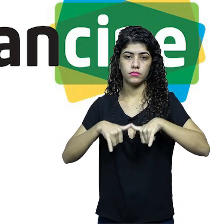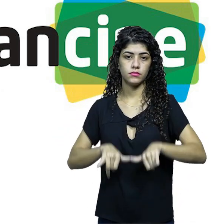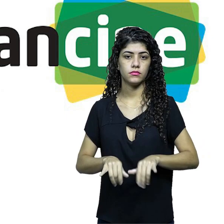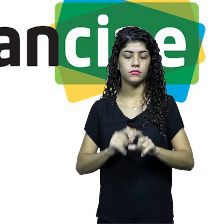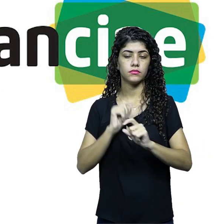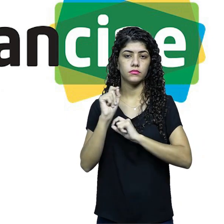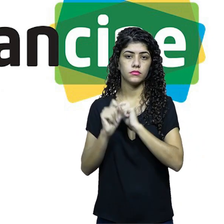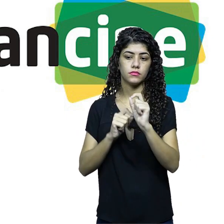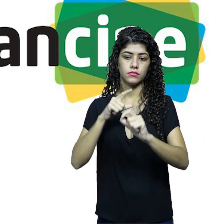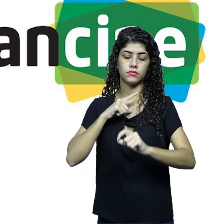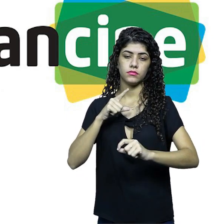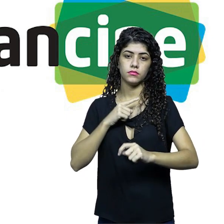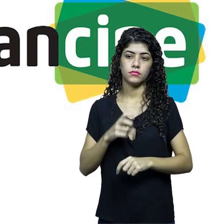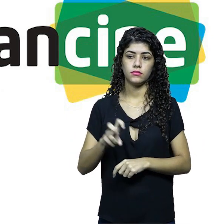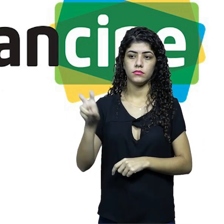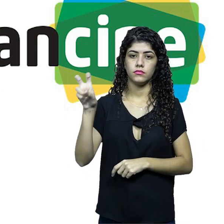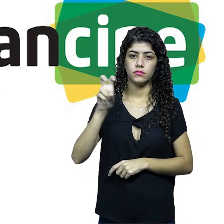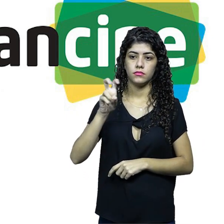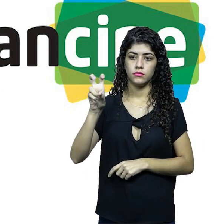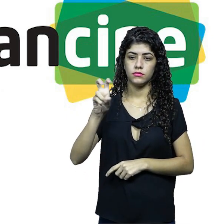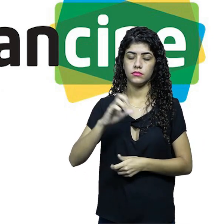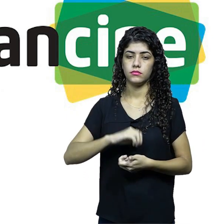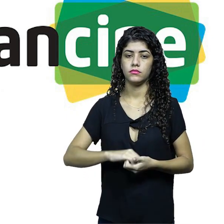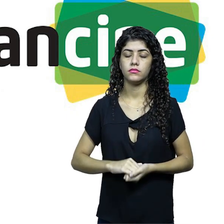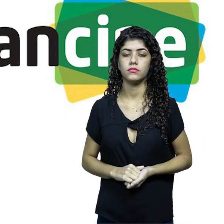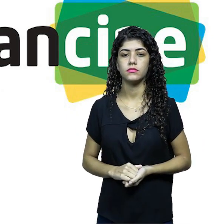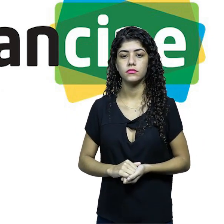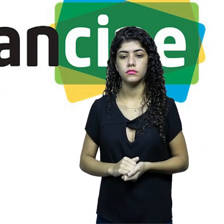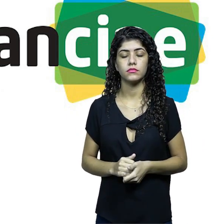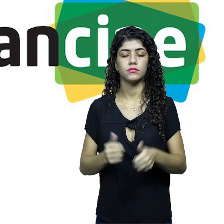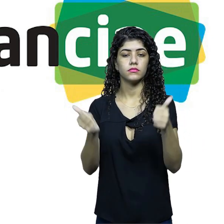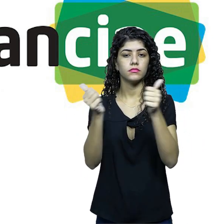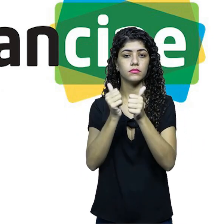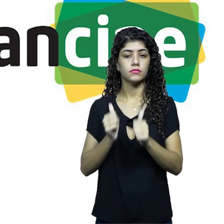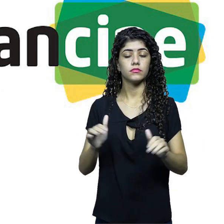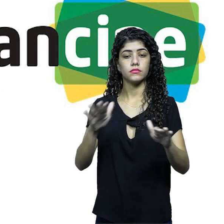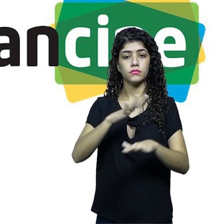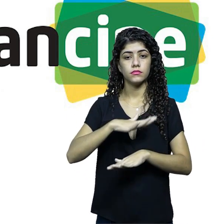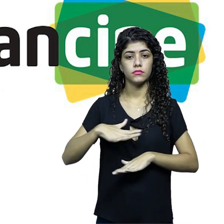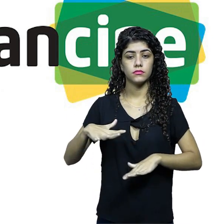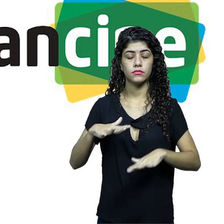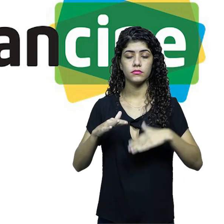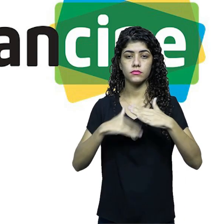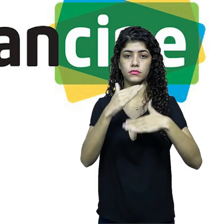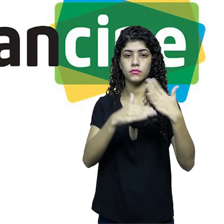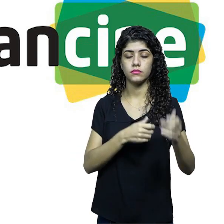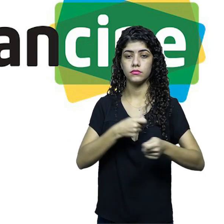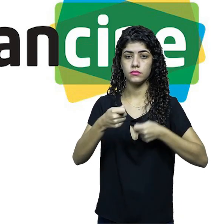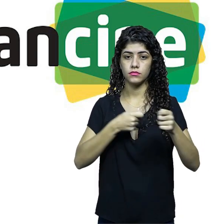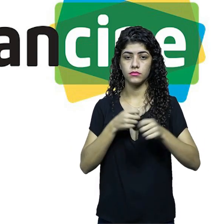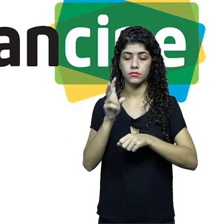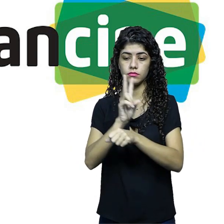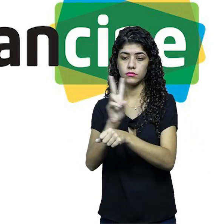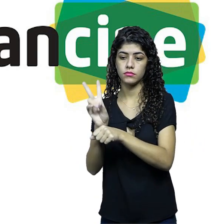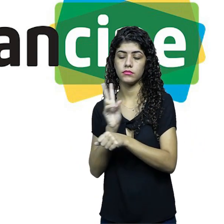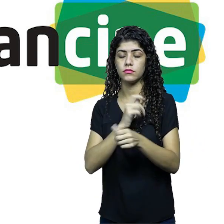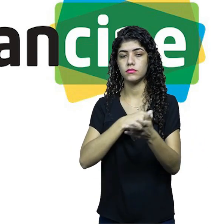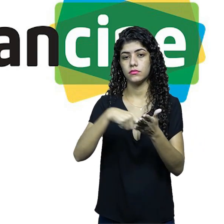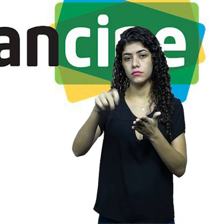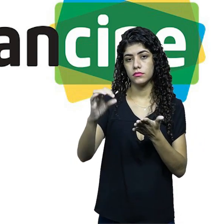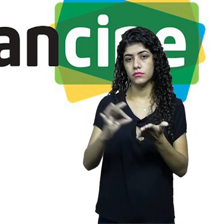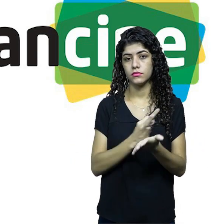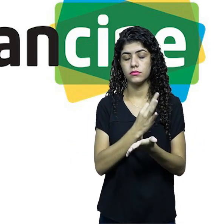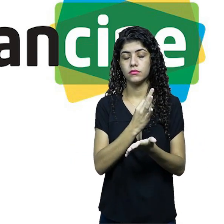fixos, aos quais se subordinam 5 superintendências: análise de mercado, desenvolvimento econômico, fiscalização,